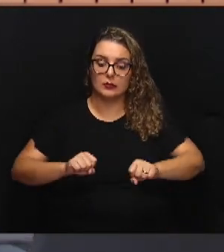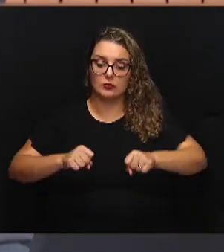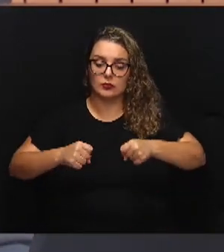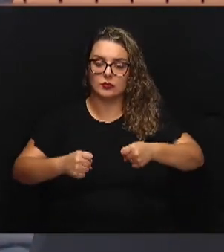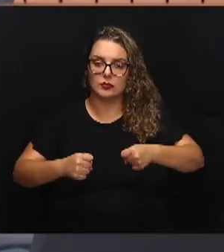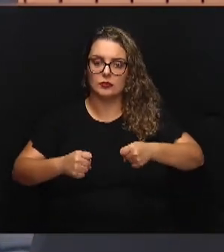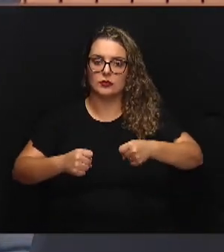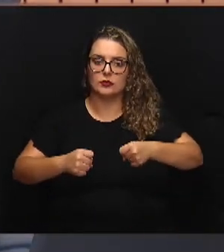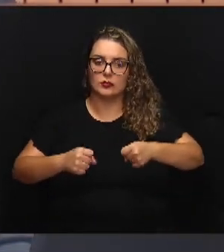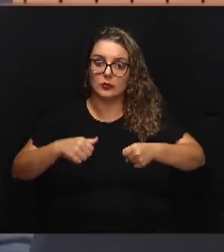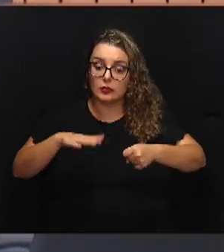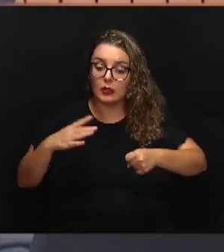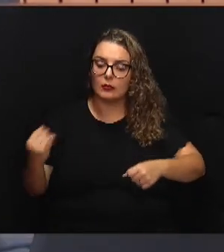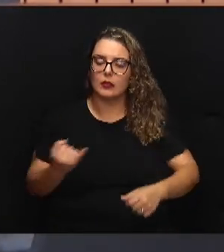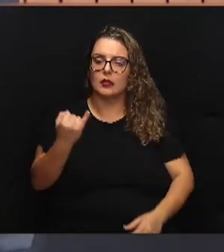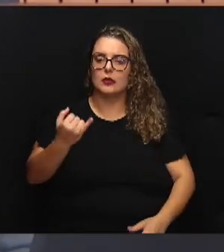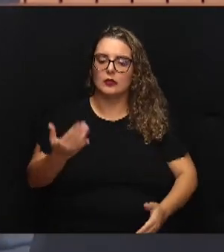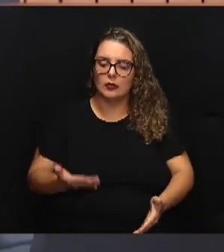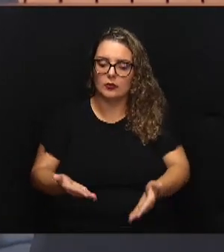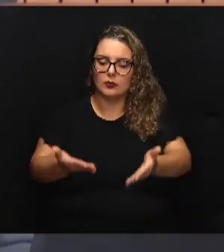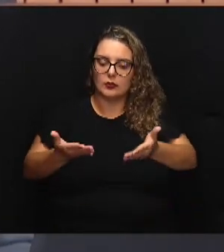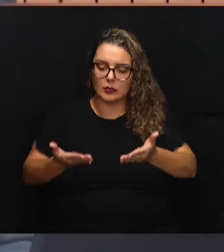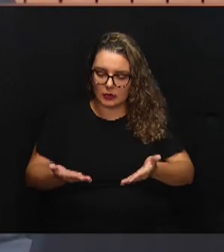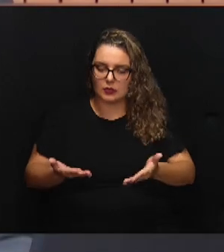que é o mais importante da luta.